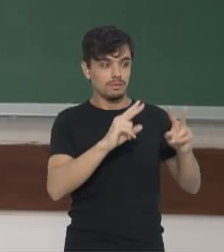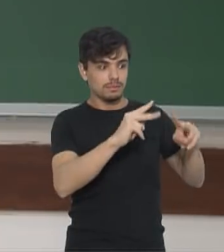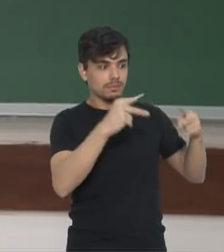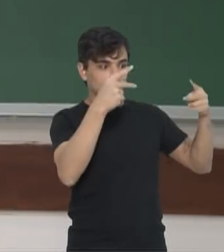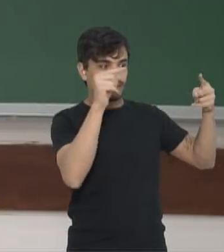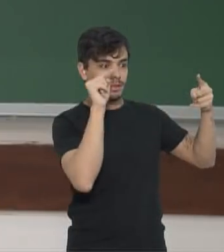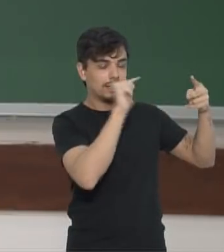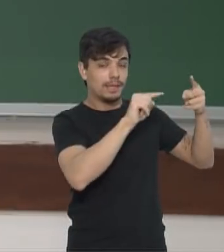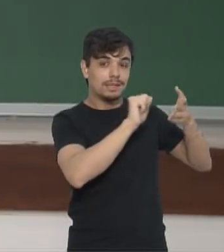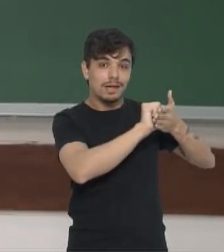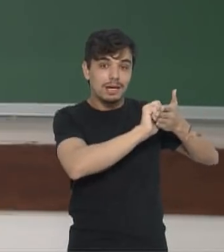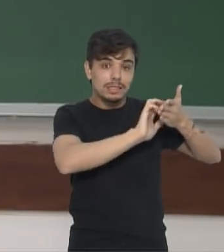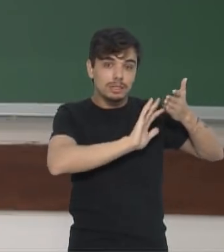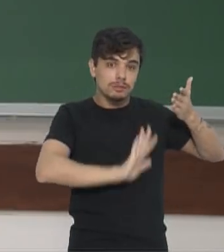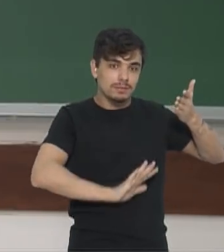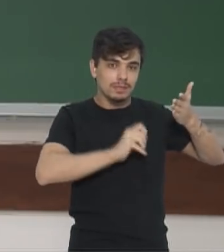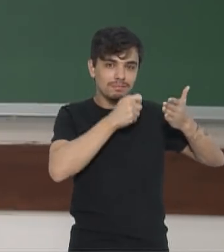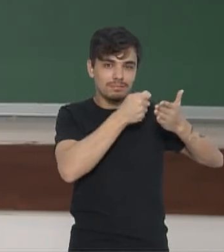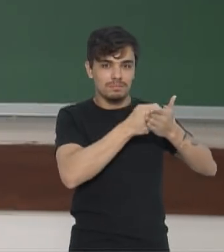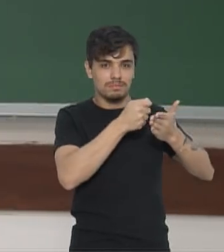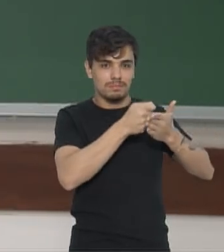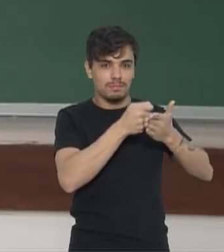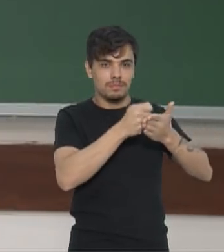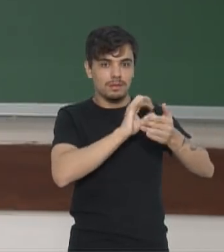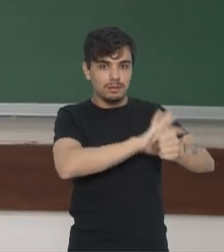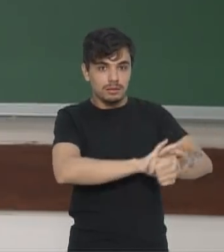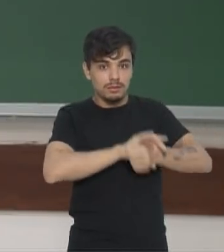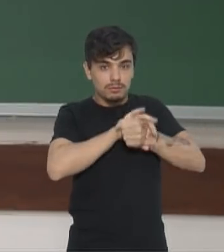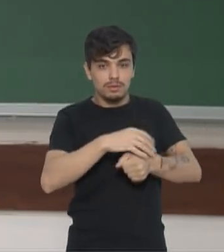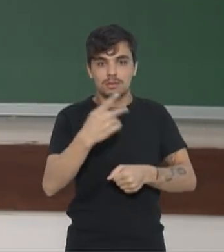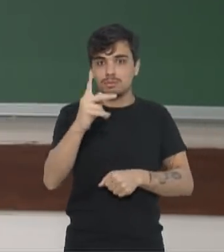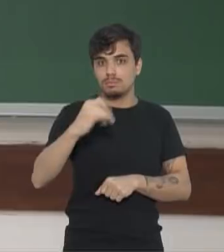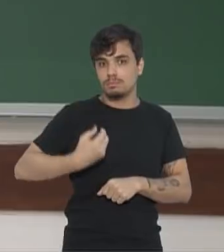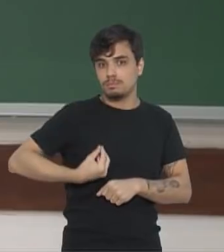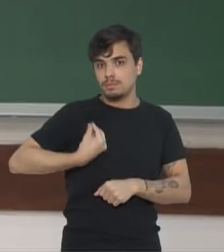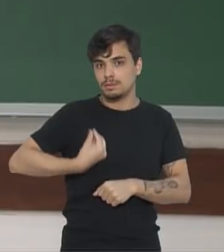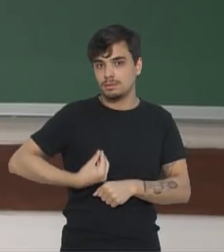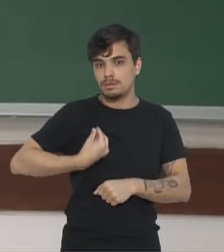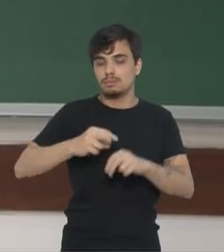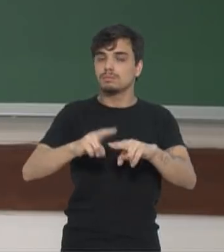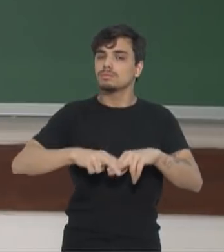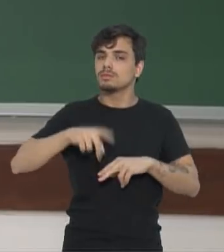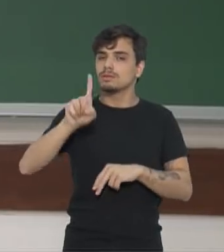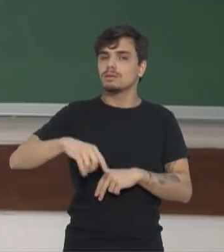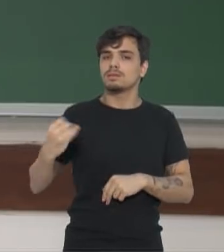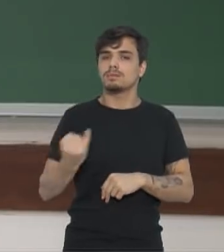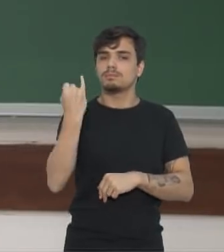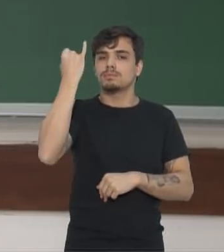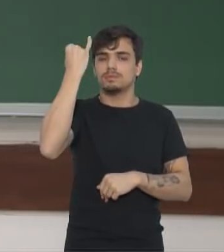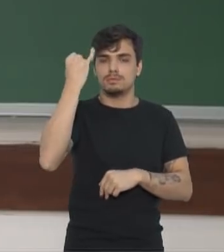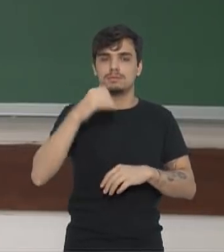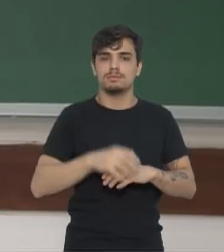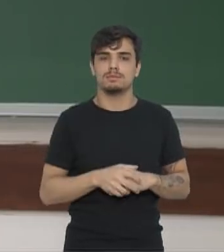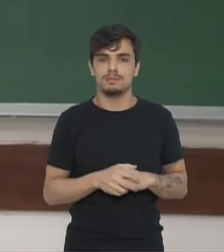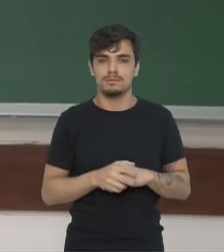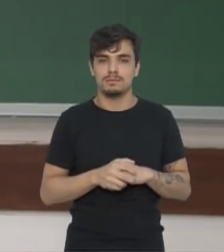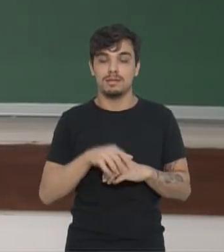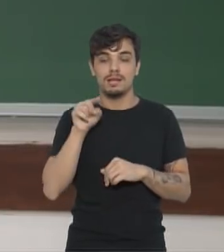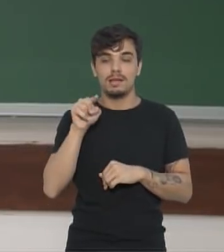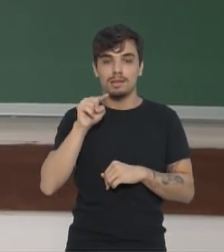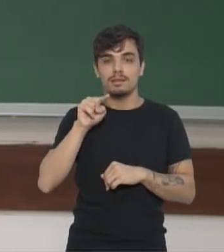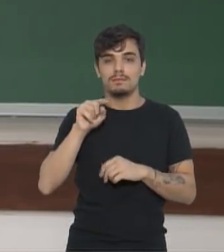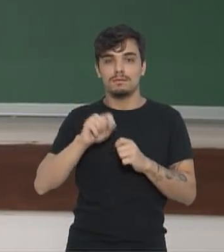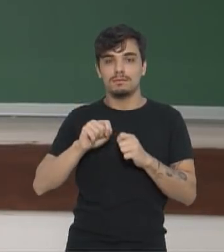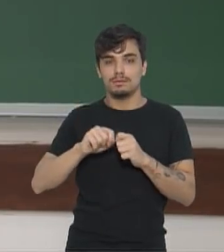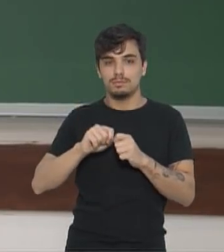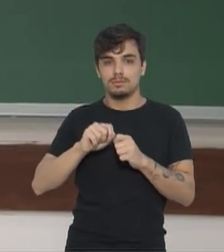ele quem vai te dar a presença. Por isso que é fundamental, é muito importante, galerinha, que vocês façam a atividade. Porque é ela quem vai computar a